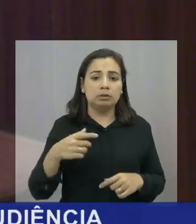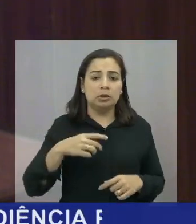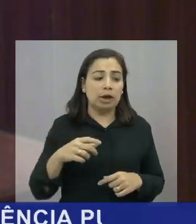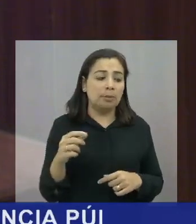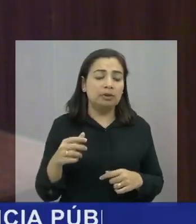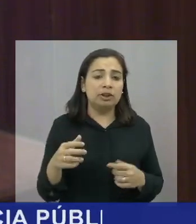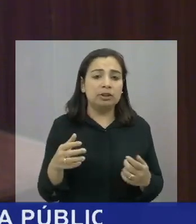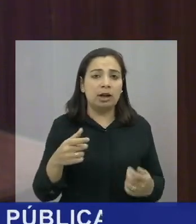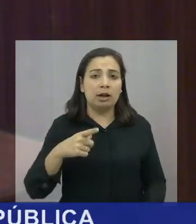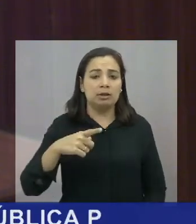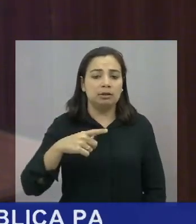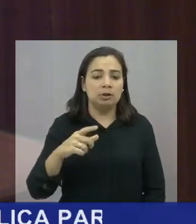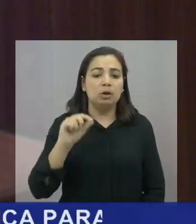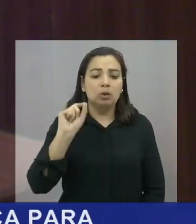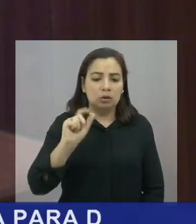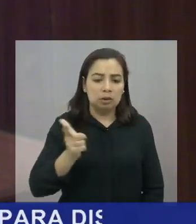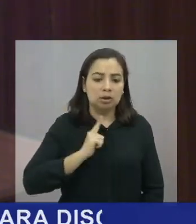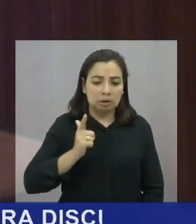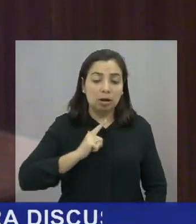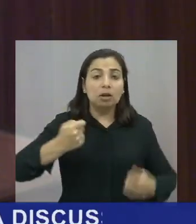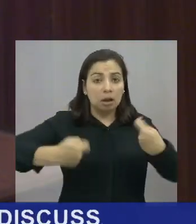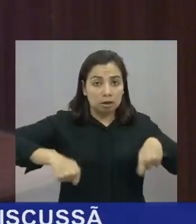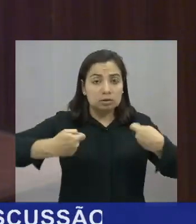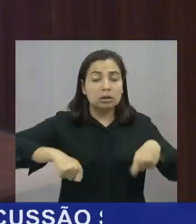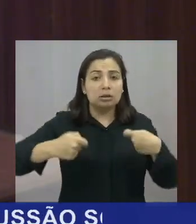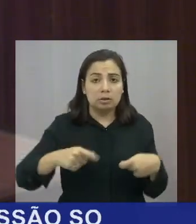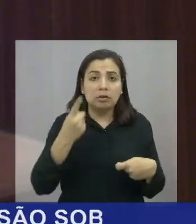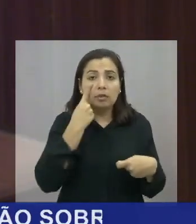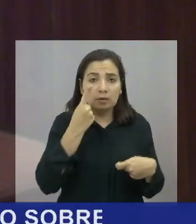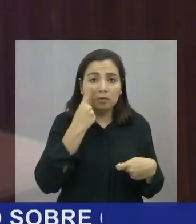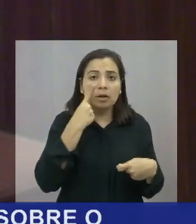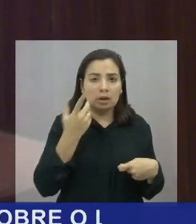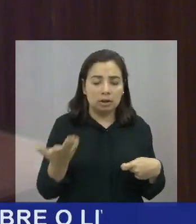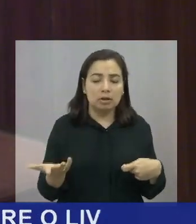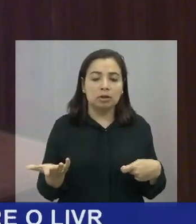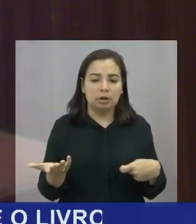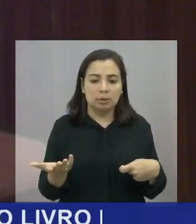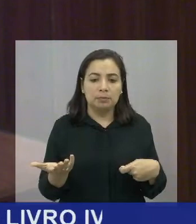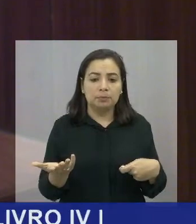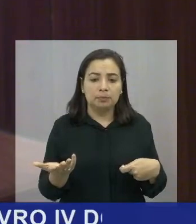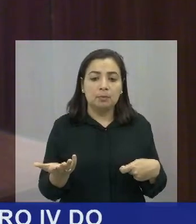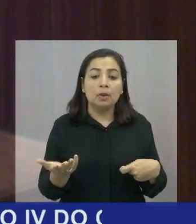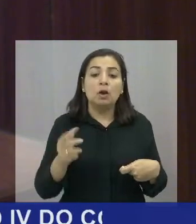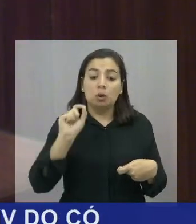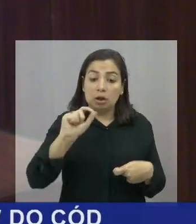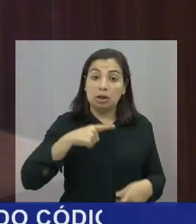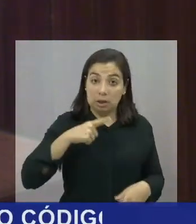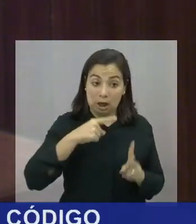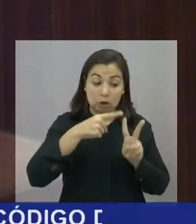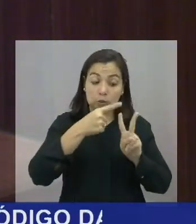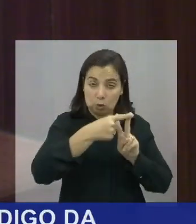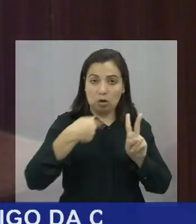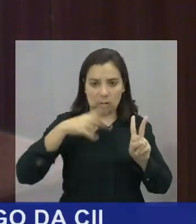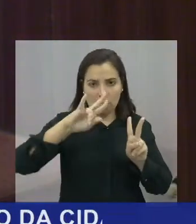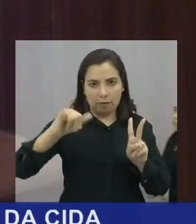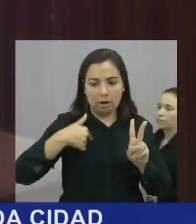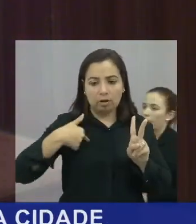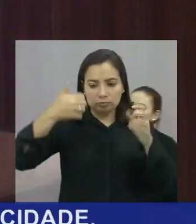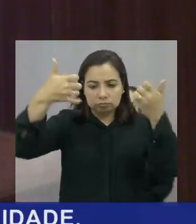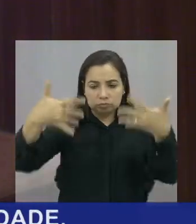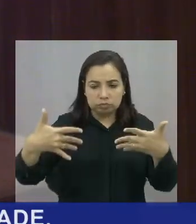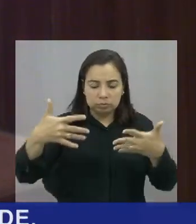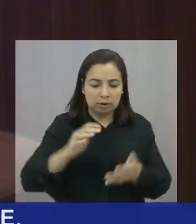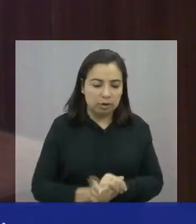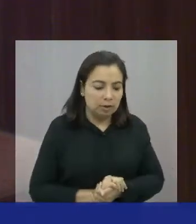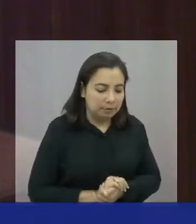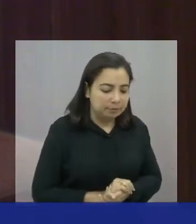e autuando quando necessário. E teve 2 casos, que eu vou citar rapidamente, para vocês